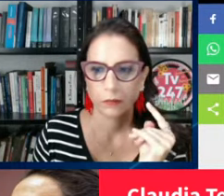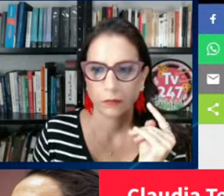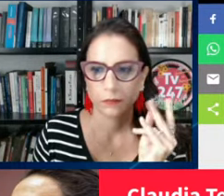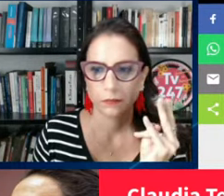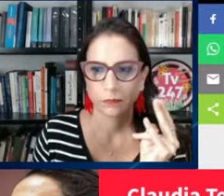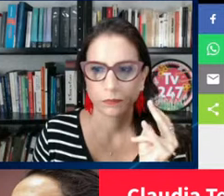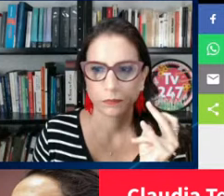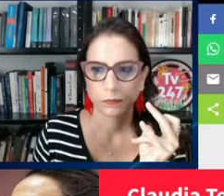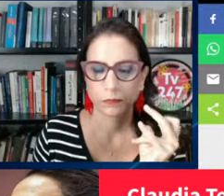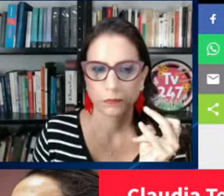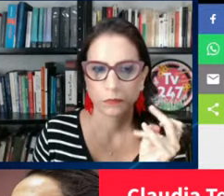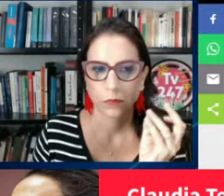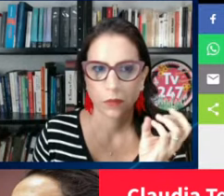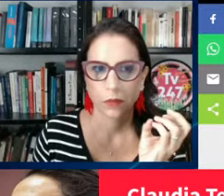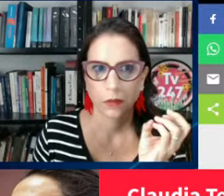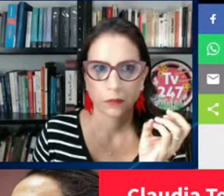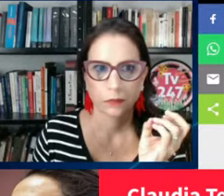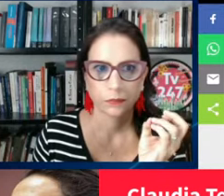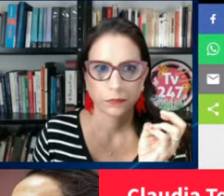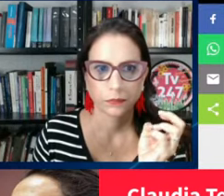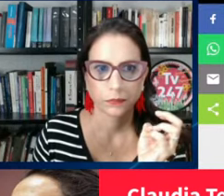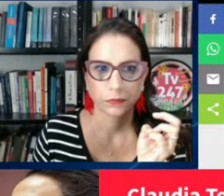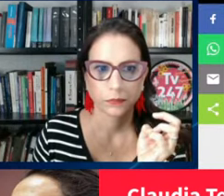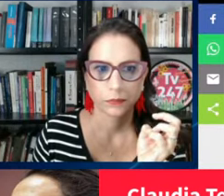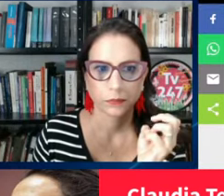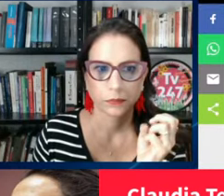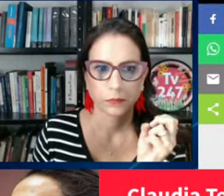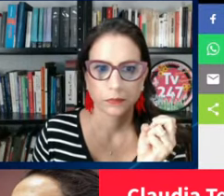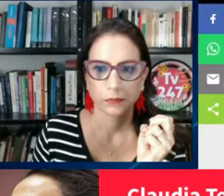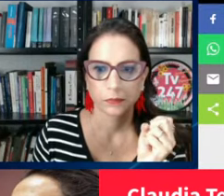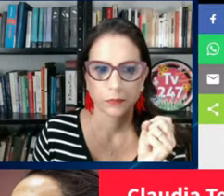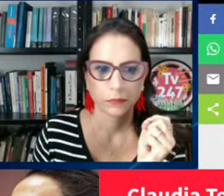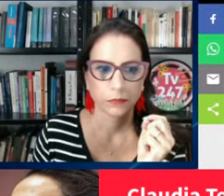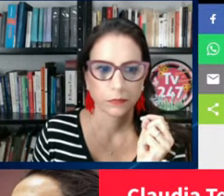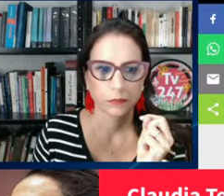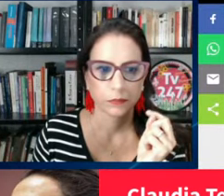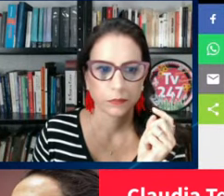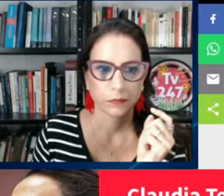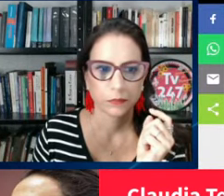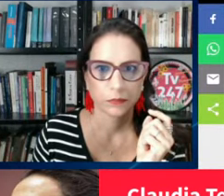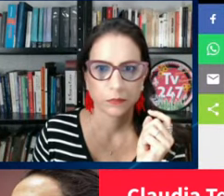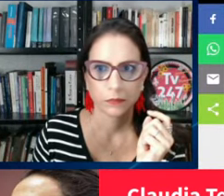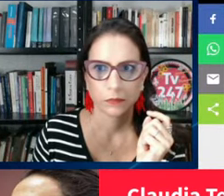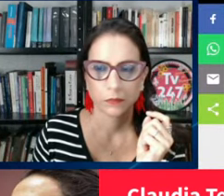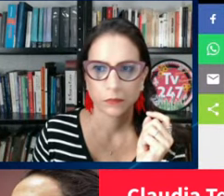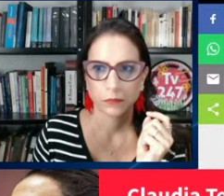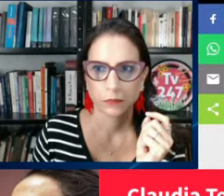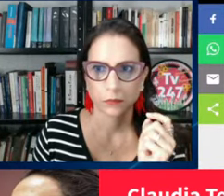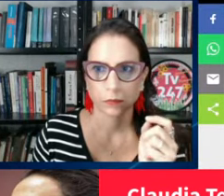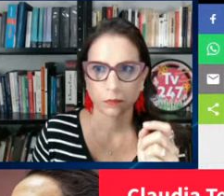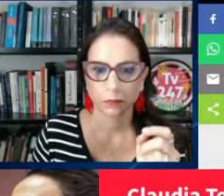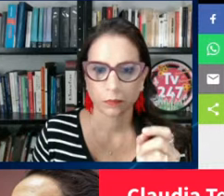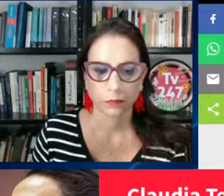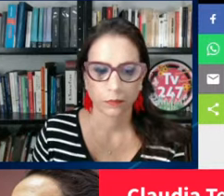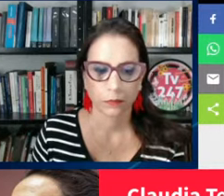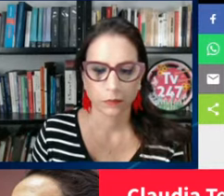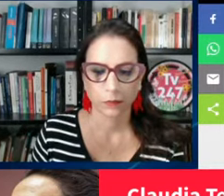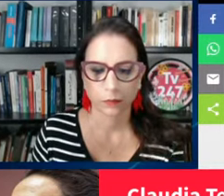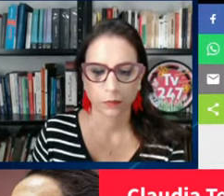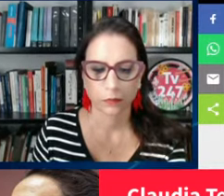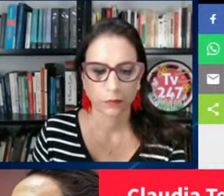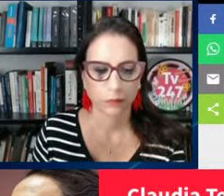desestabilizar o Brasil. O senhor se valeu de um grupo criminoso que